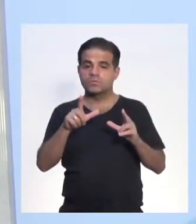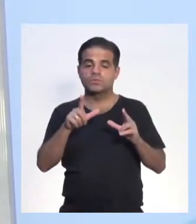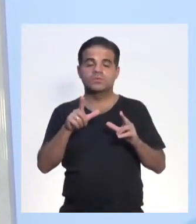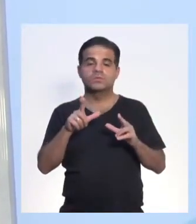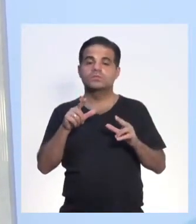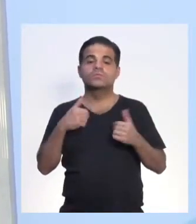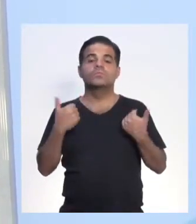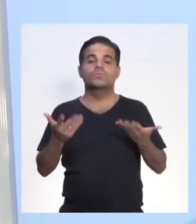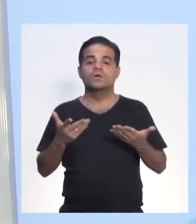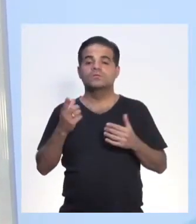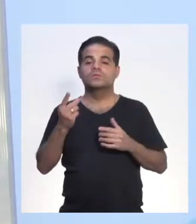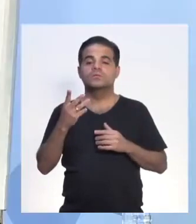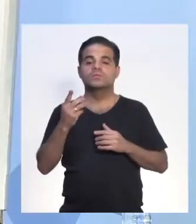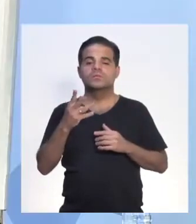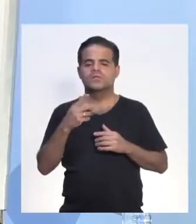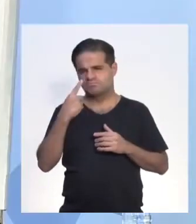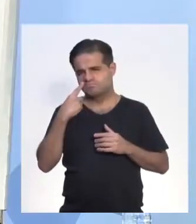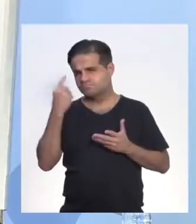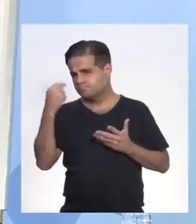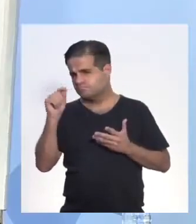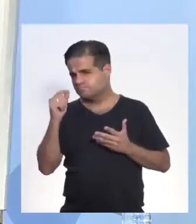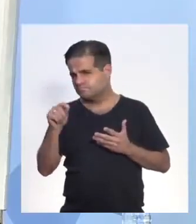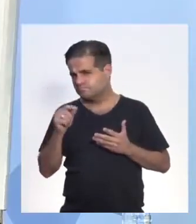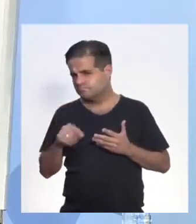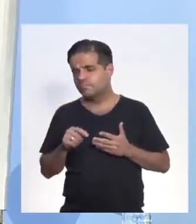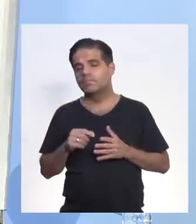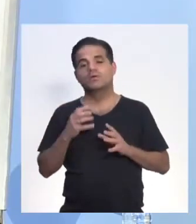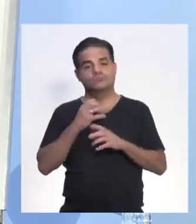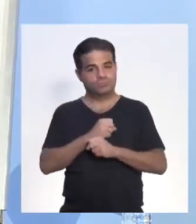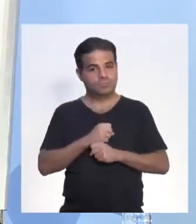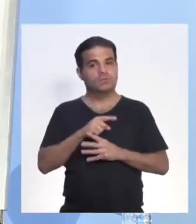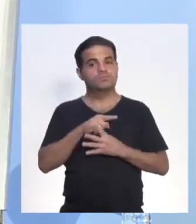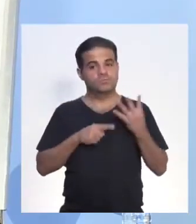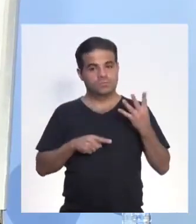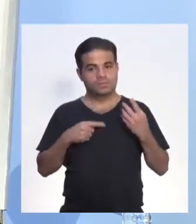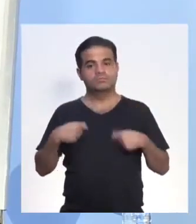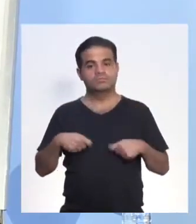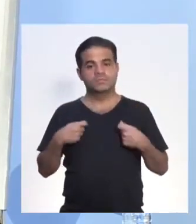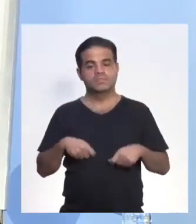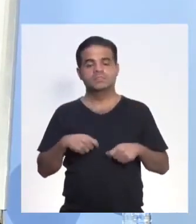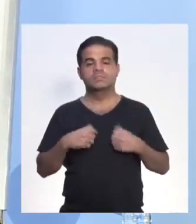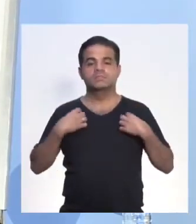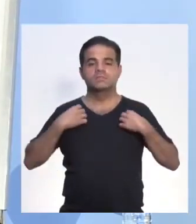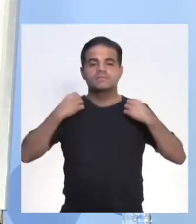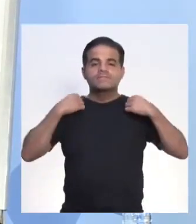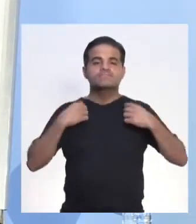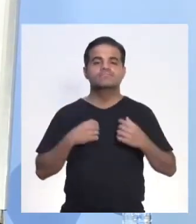valem 13. Ah, vamos conferir? Vamos. Agora eu tenho que somar os 4, hein? Vou colocar aqui, ó.